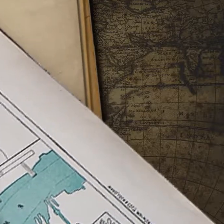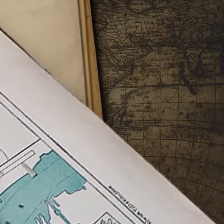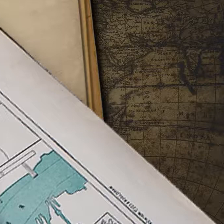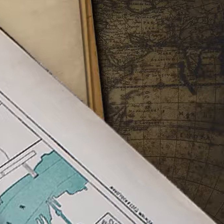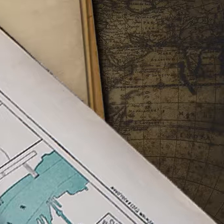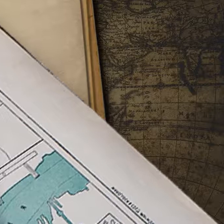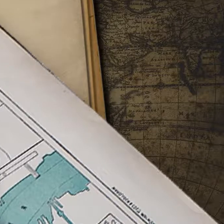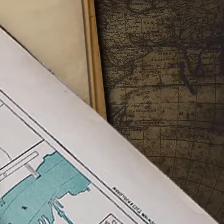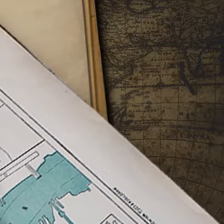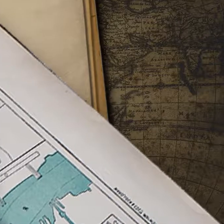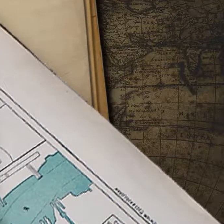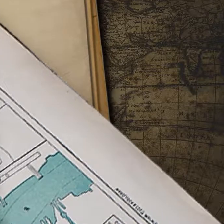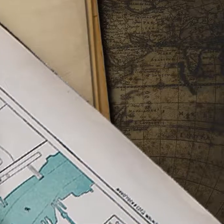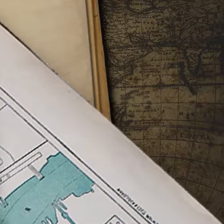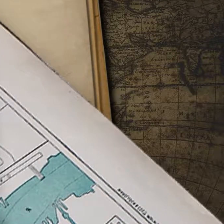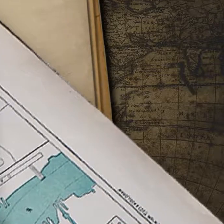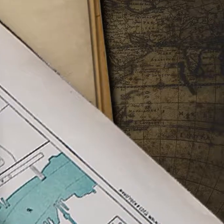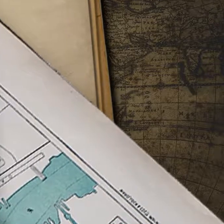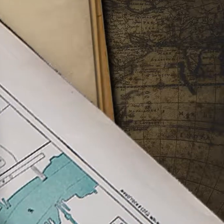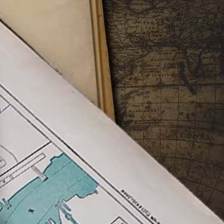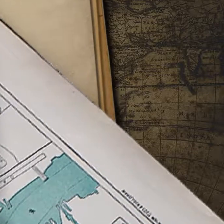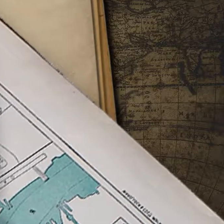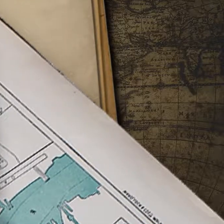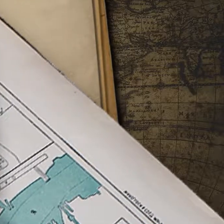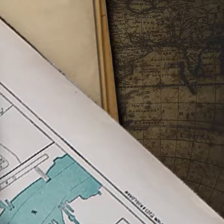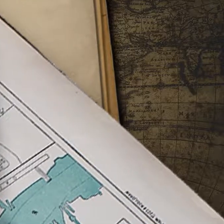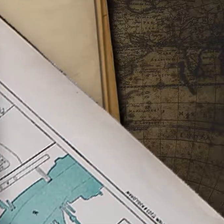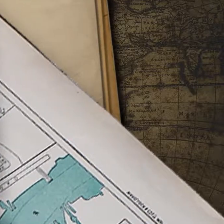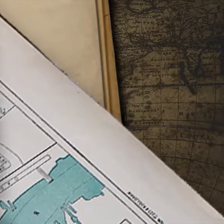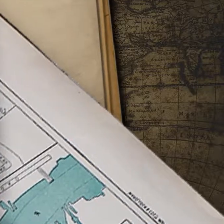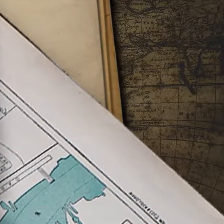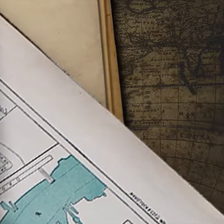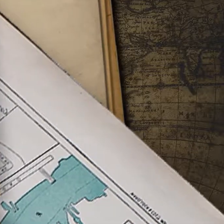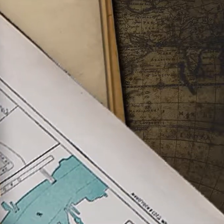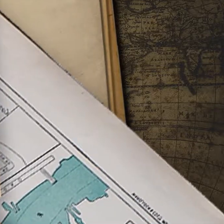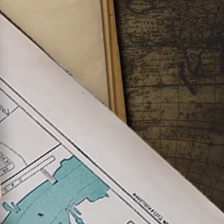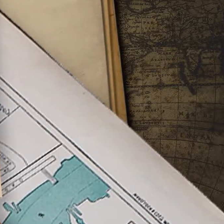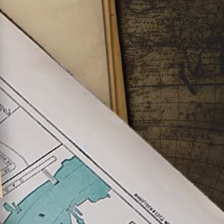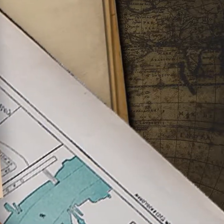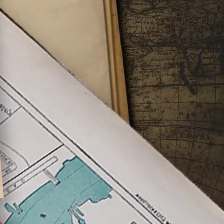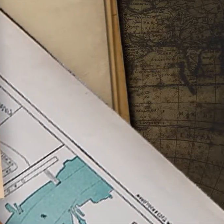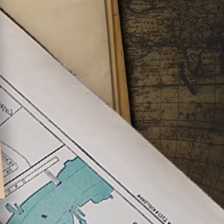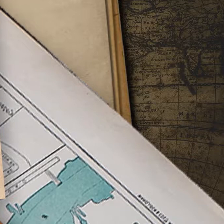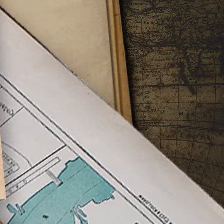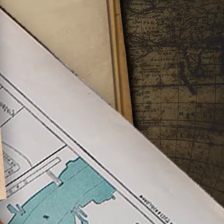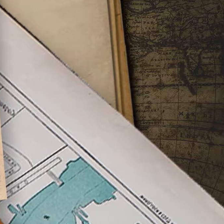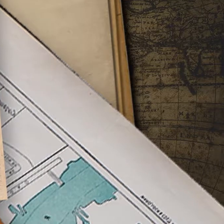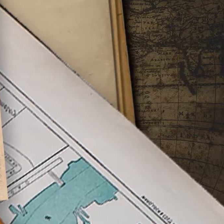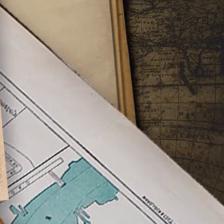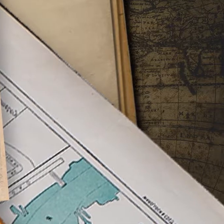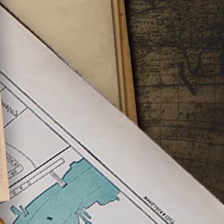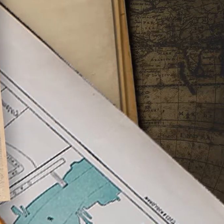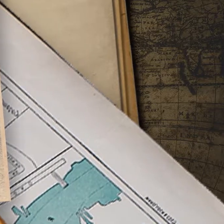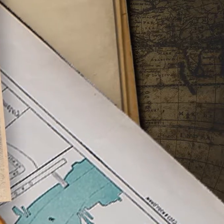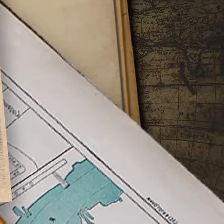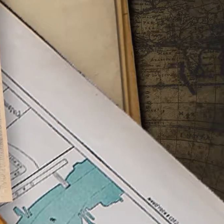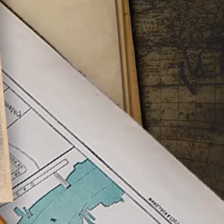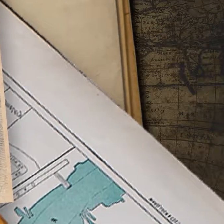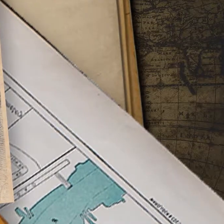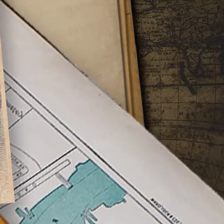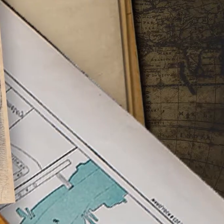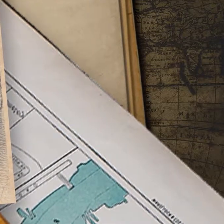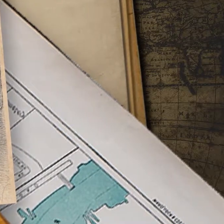de pé observando atentamente a conversa. No fundo, existe um grande quadro na parede com a moldura toda